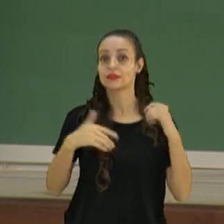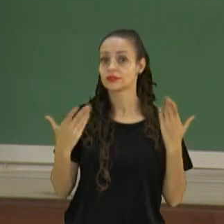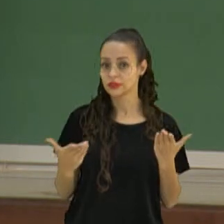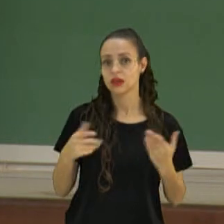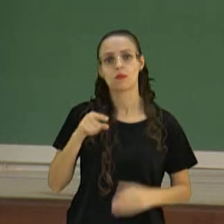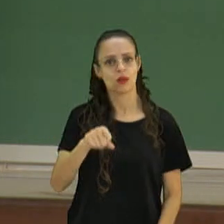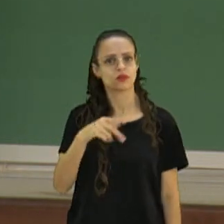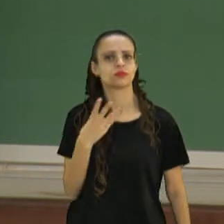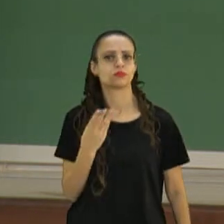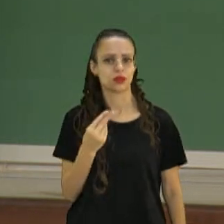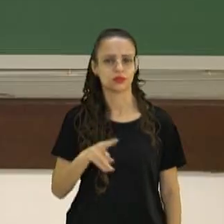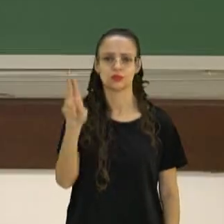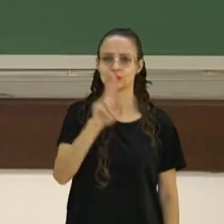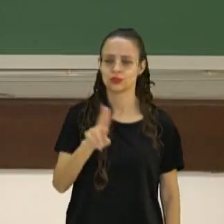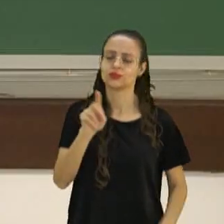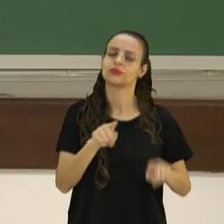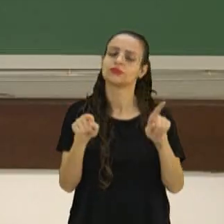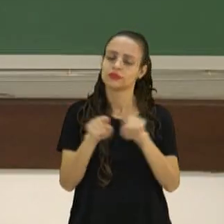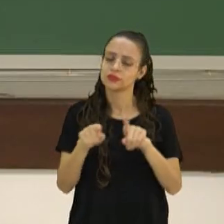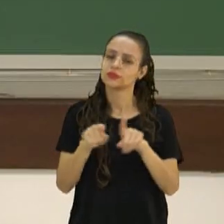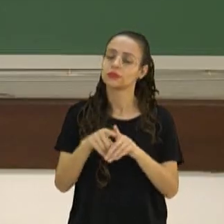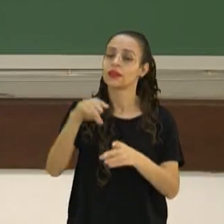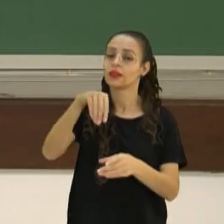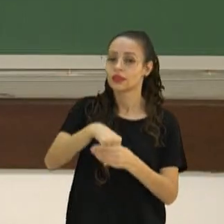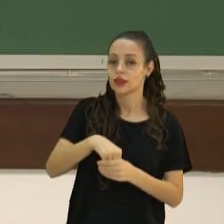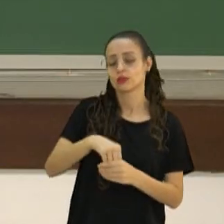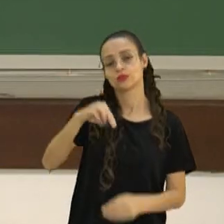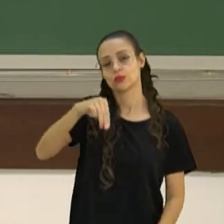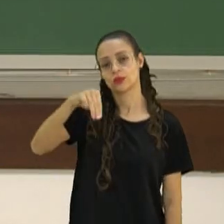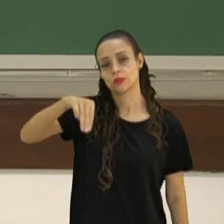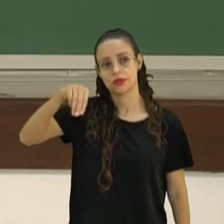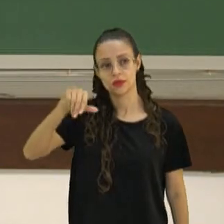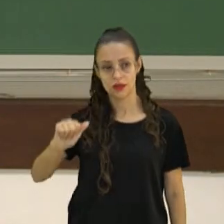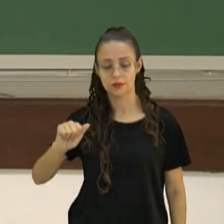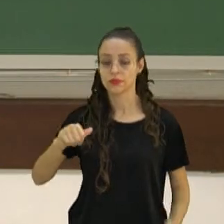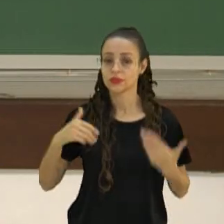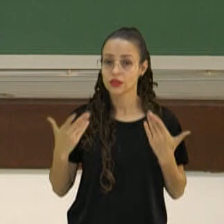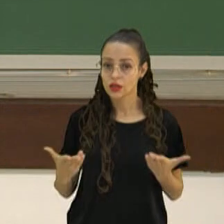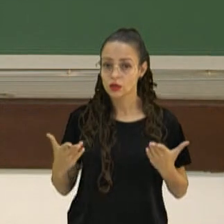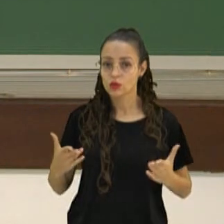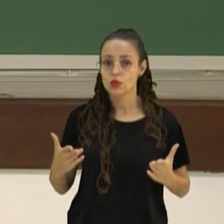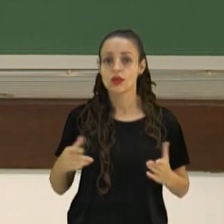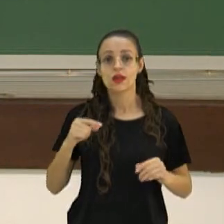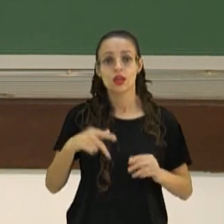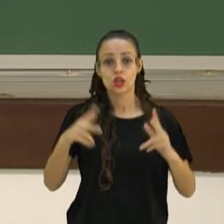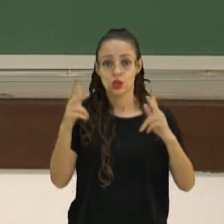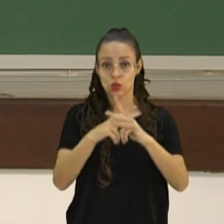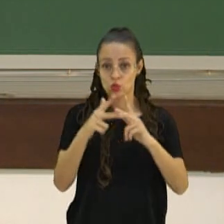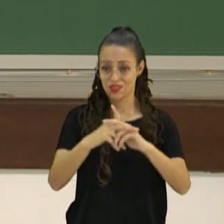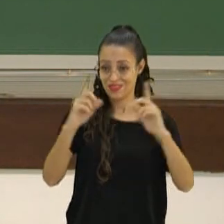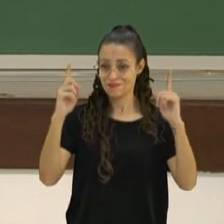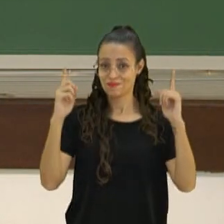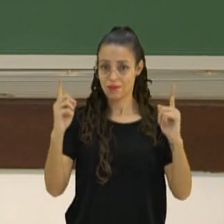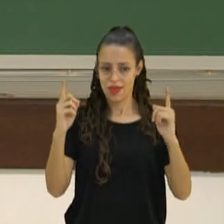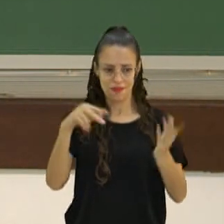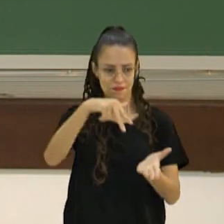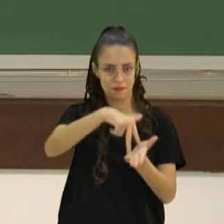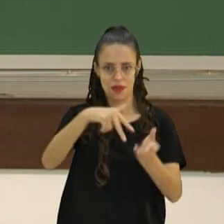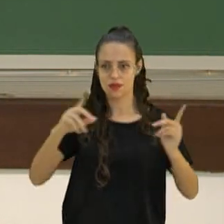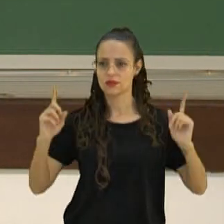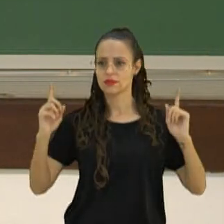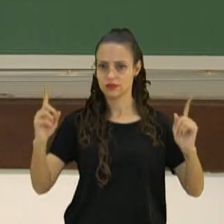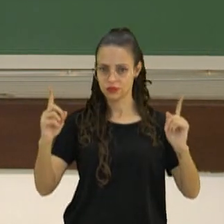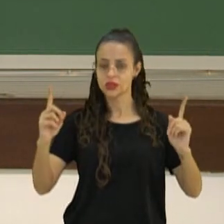é bastante utilizadas também dentro do MMA, né? Então, se tratou de luta em pé, situação em pé de combate,